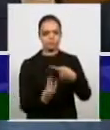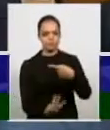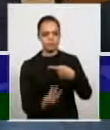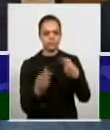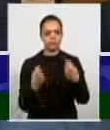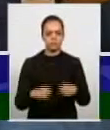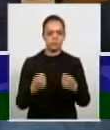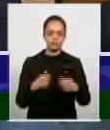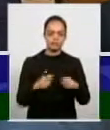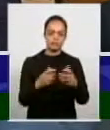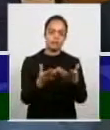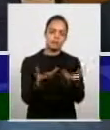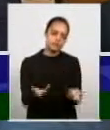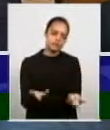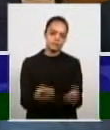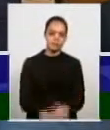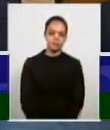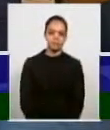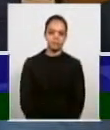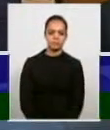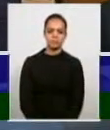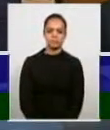2/3 necessário